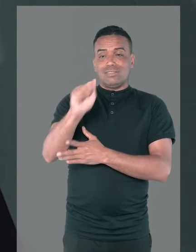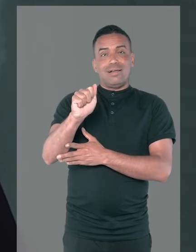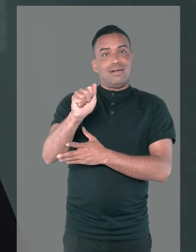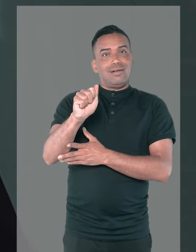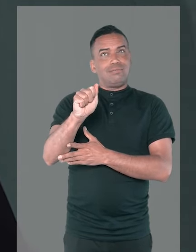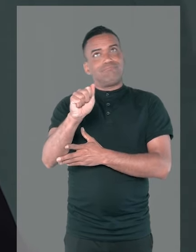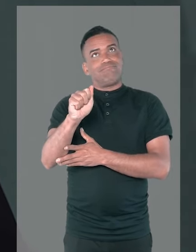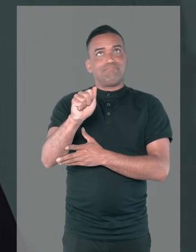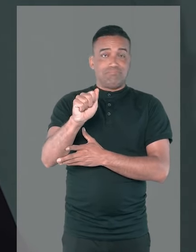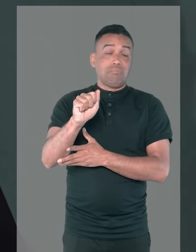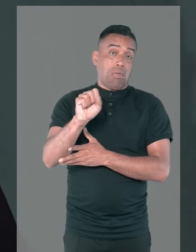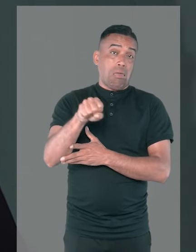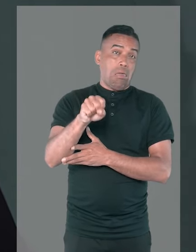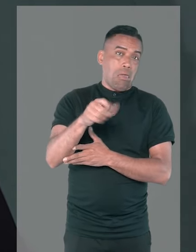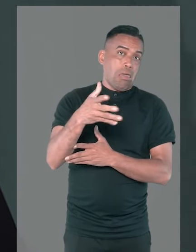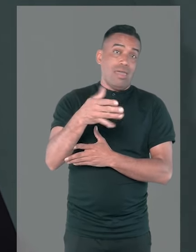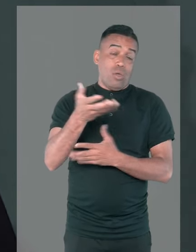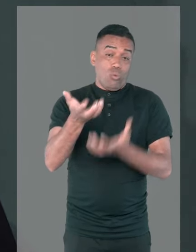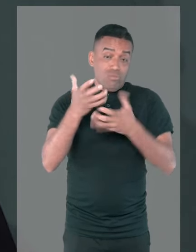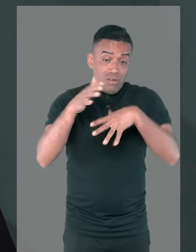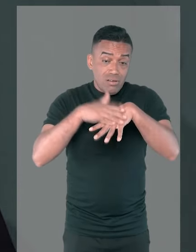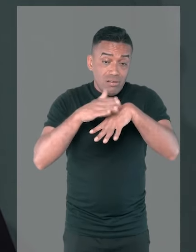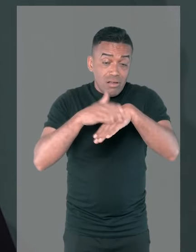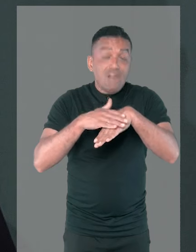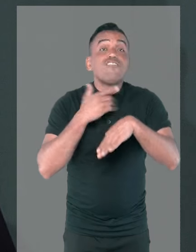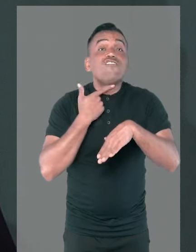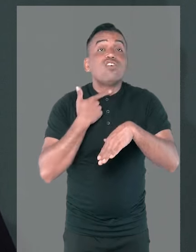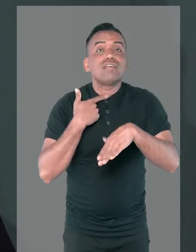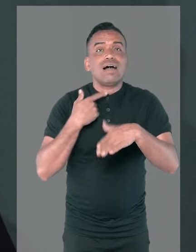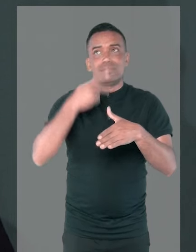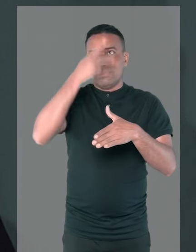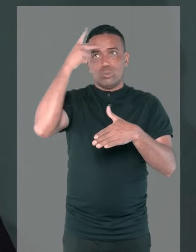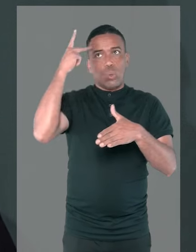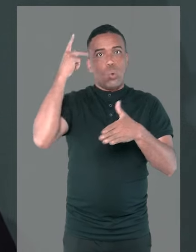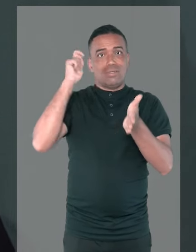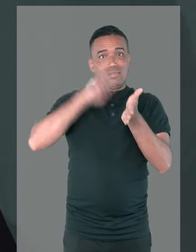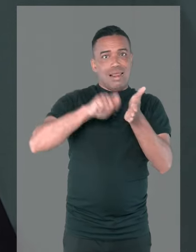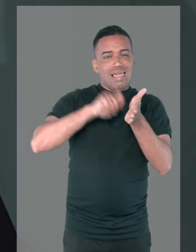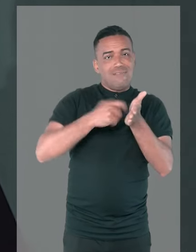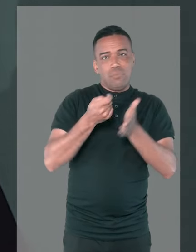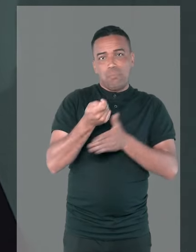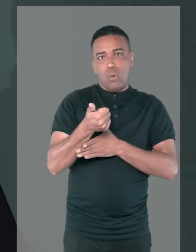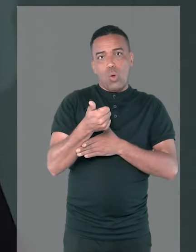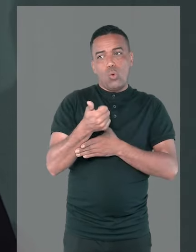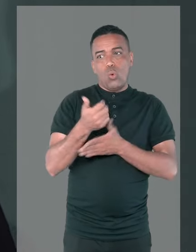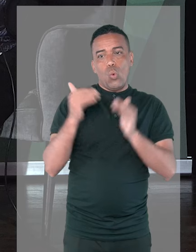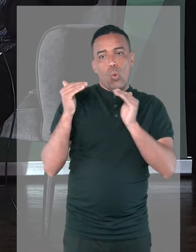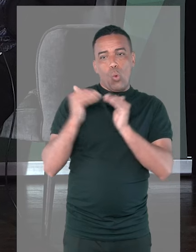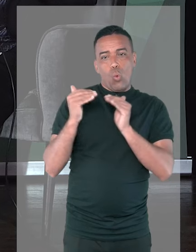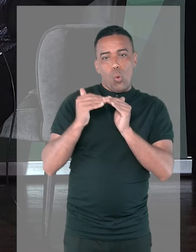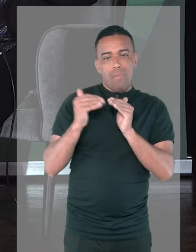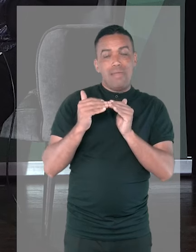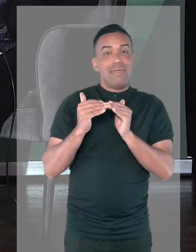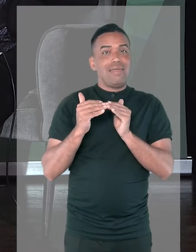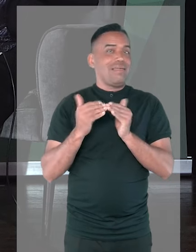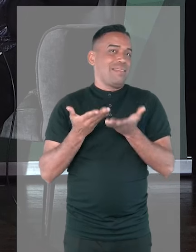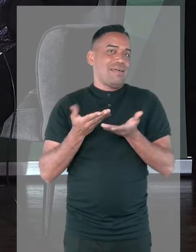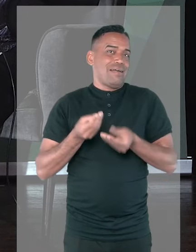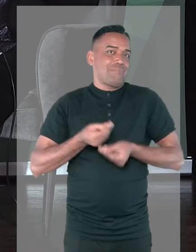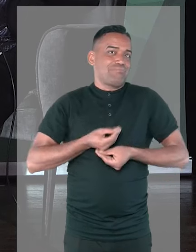pelo menos assim, é aquilo que eu desejo, e às vezes os desejos dos autores pouco têm a ver com a realidade daquilo que eles conseguem